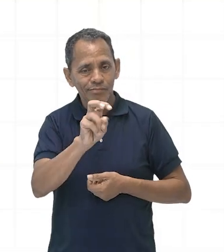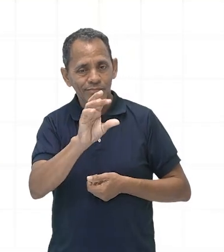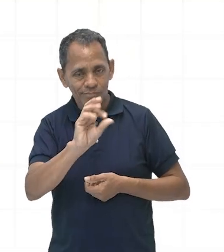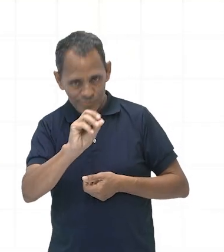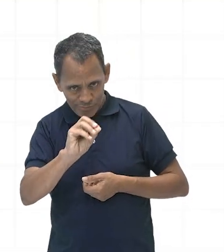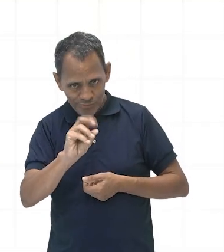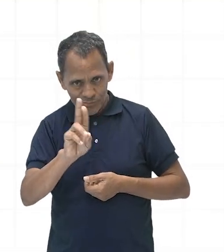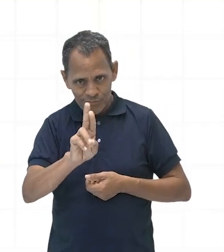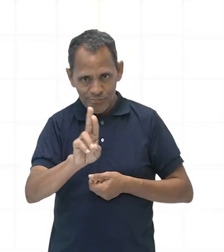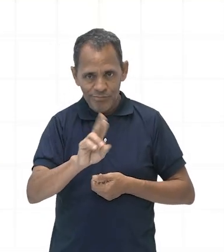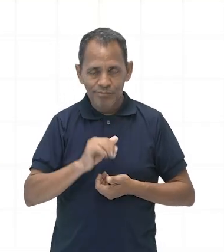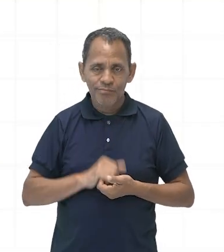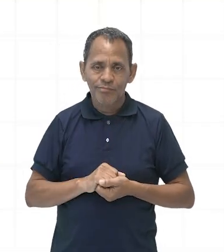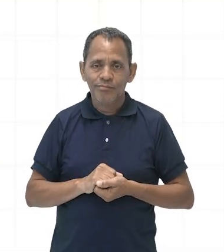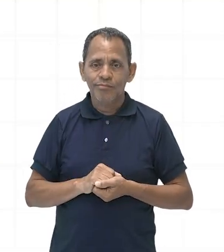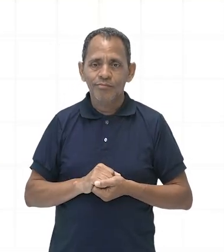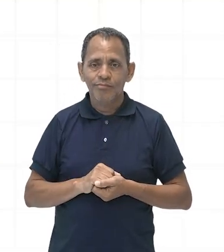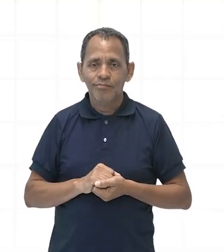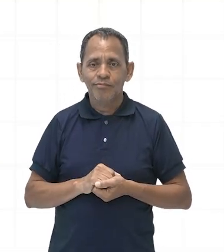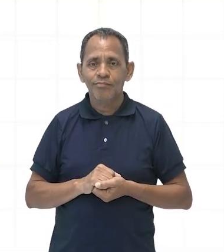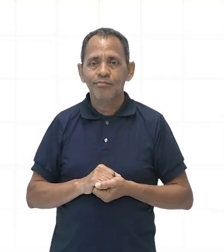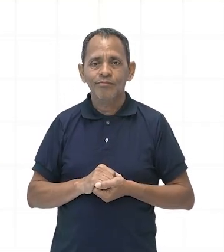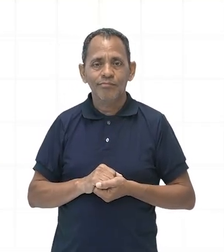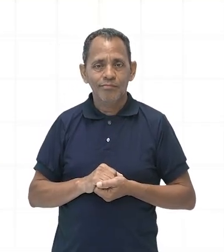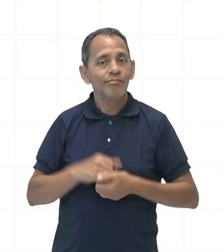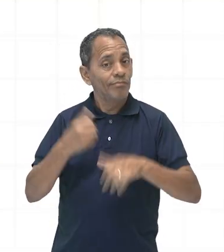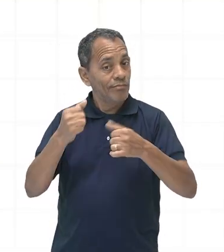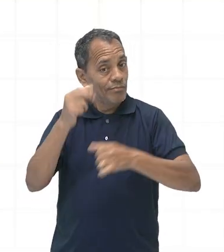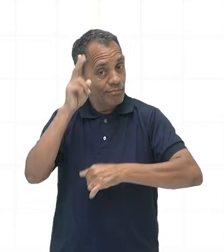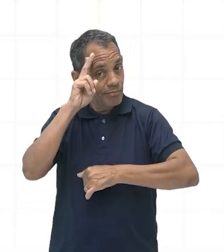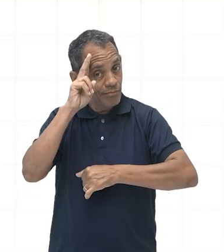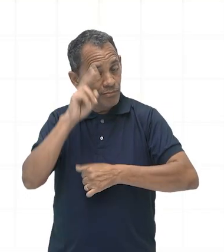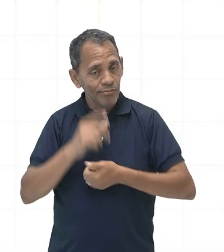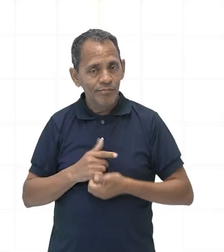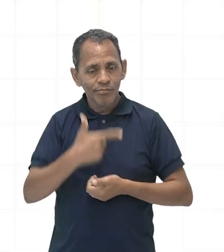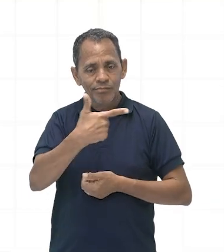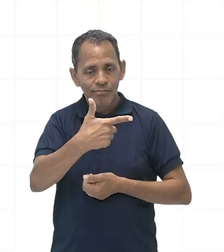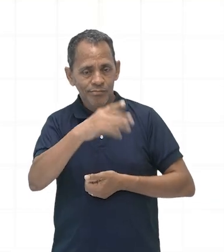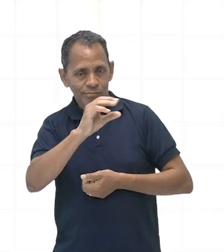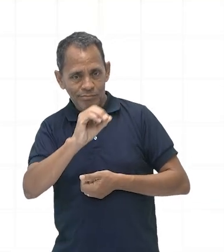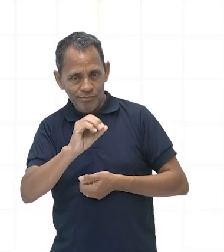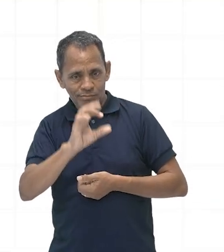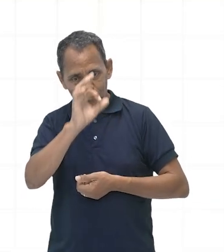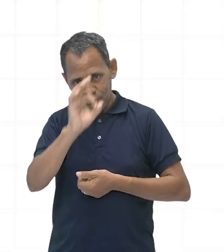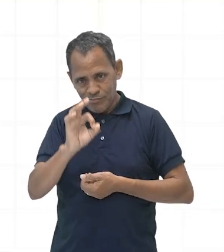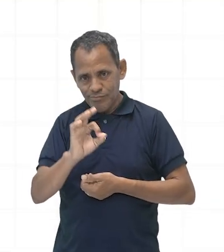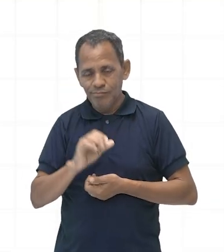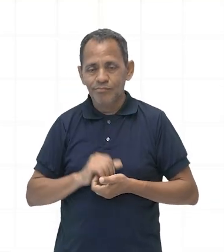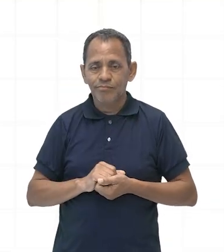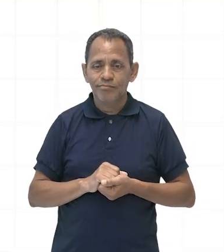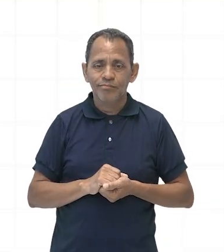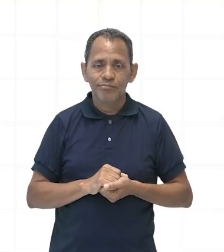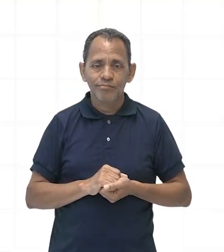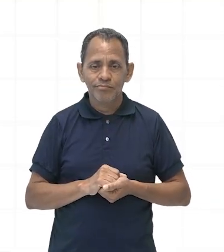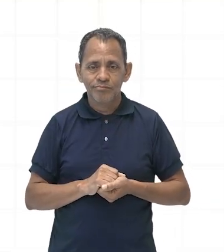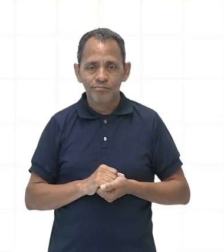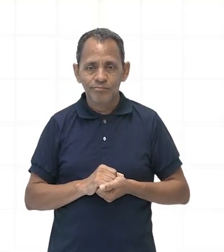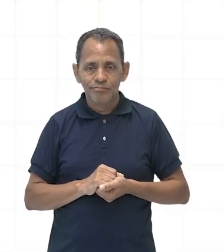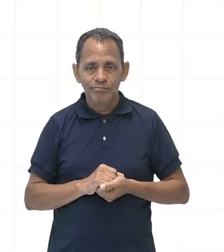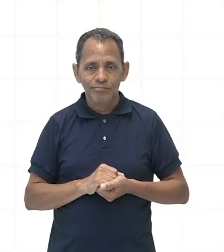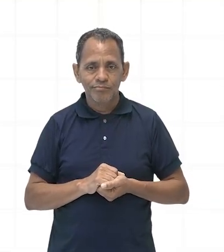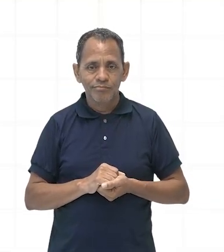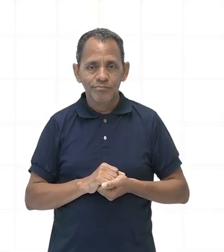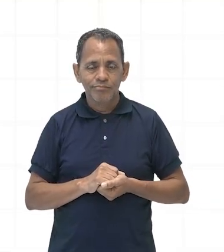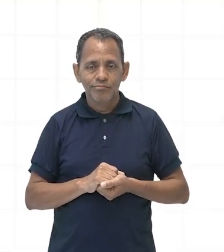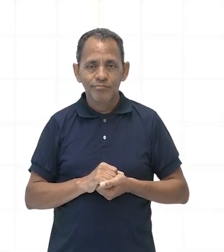de R$ 450. E aí eu tenho que lembrar, ó, 20%, gente.